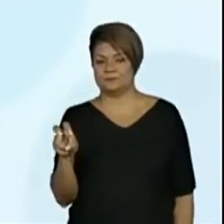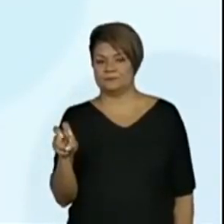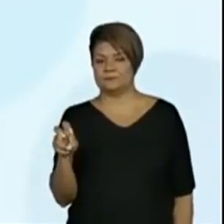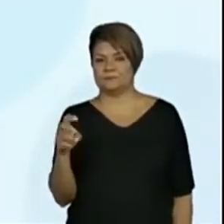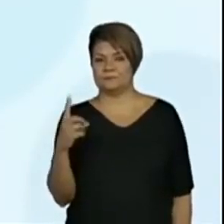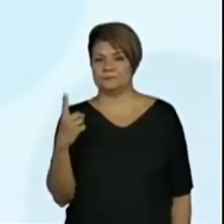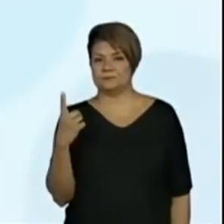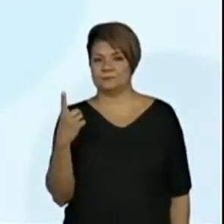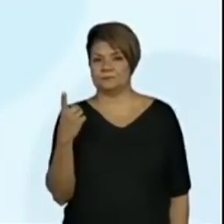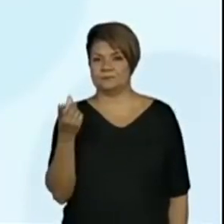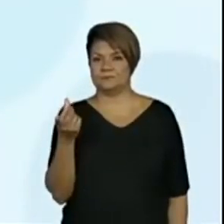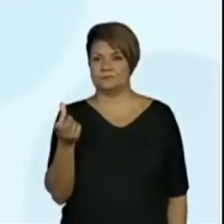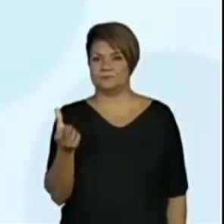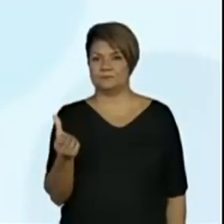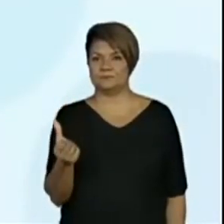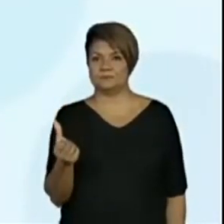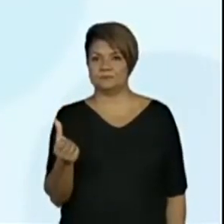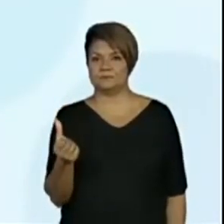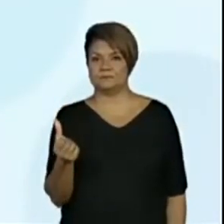15,